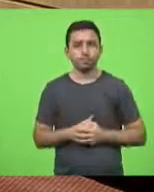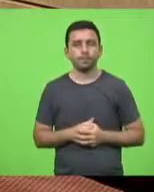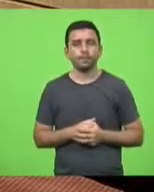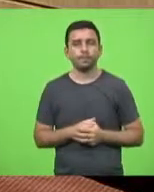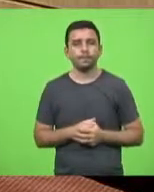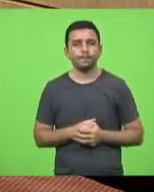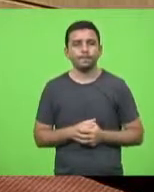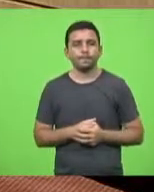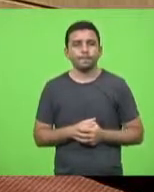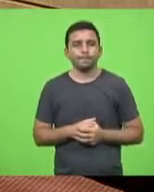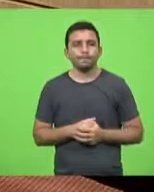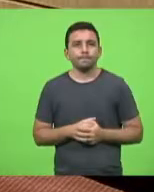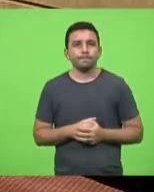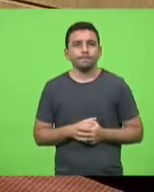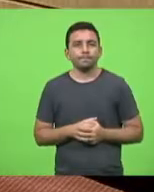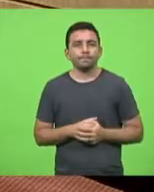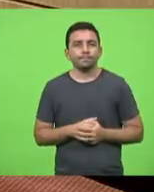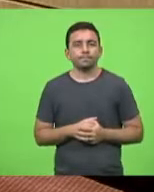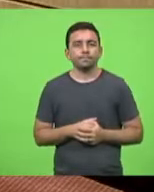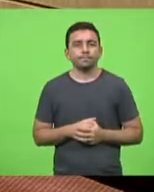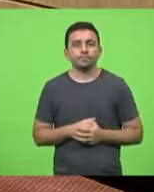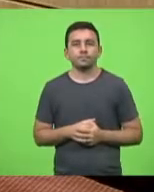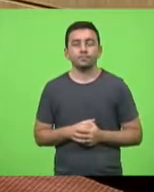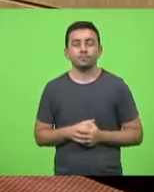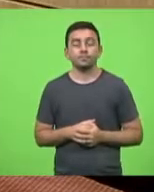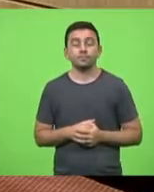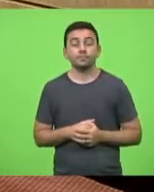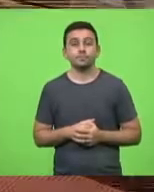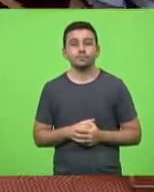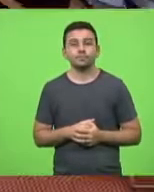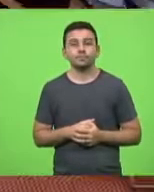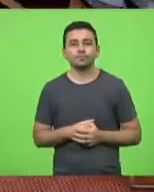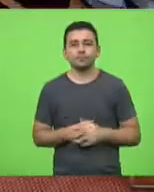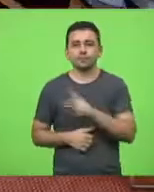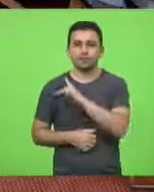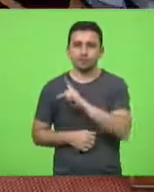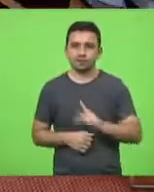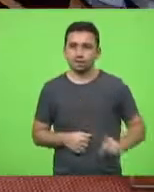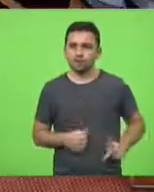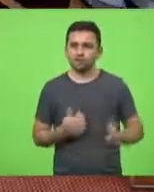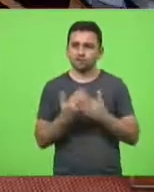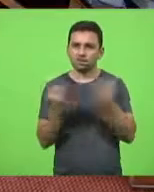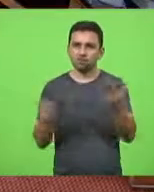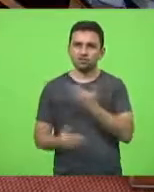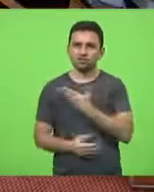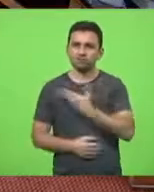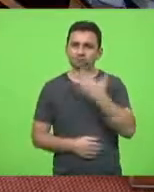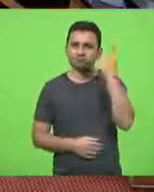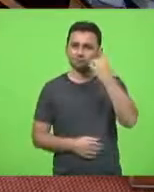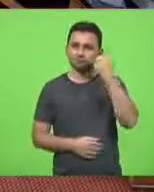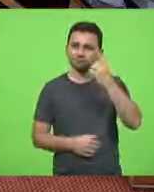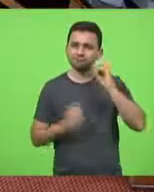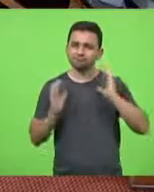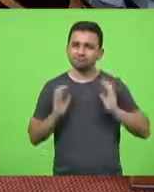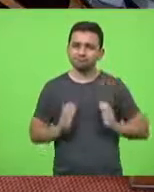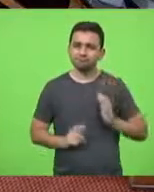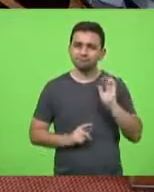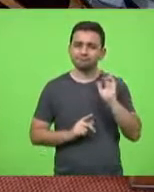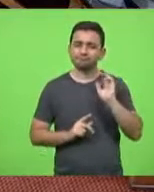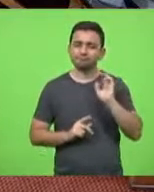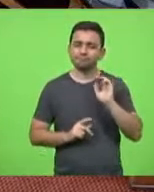deixou. Obrigado, deputado. Senhor presidente, colegas deputados, cidadãos